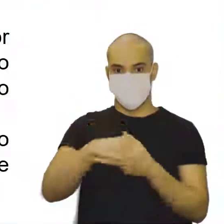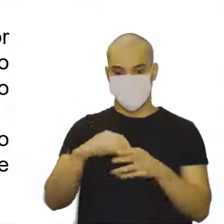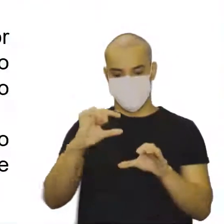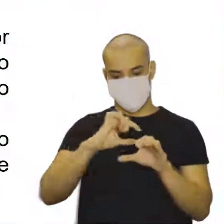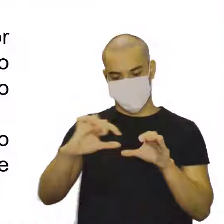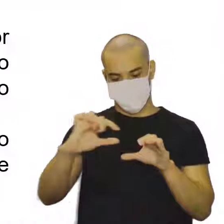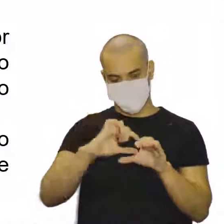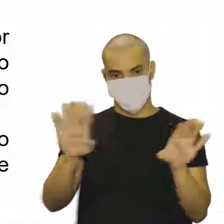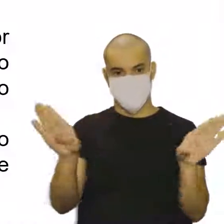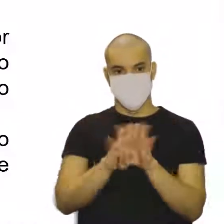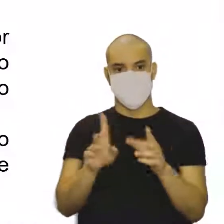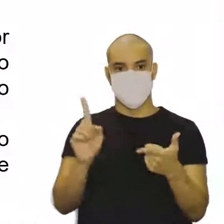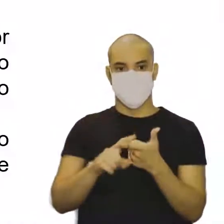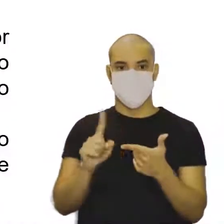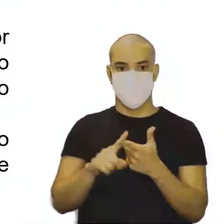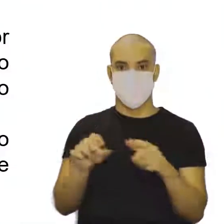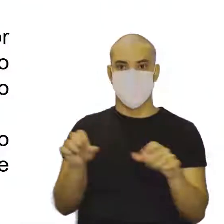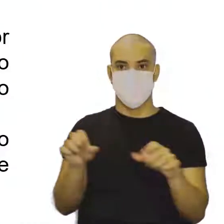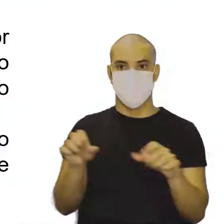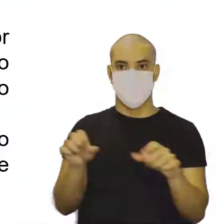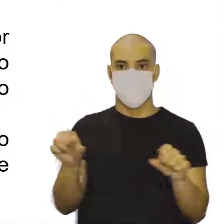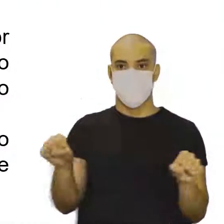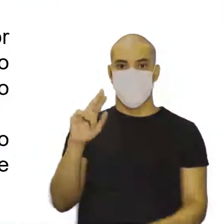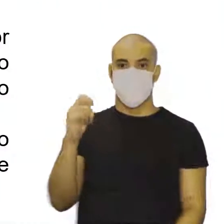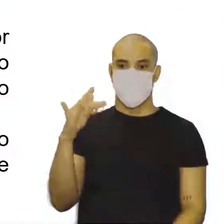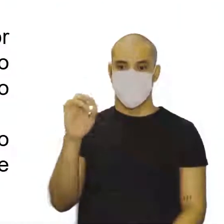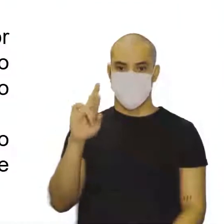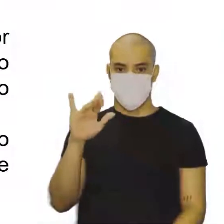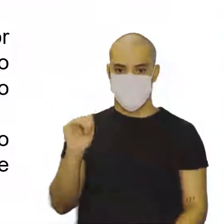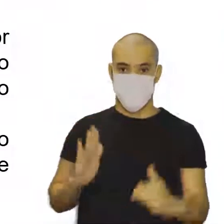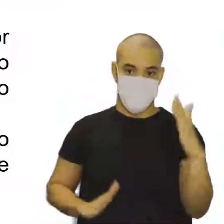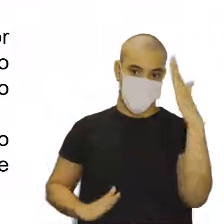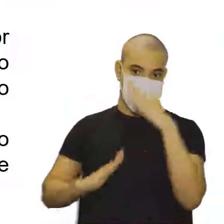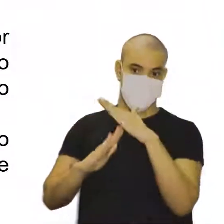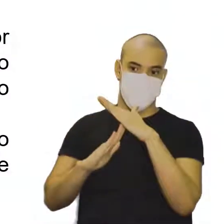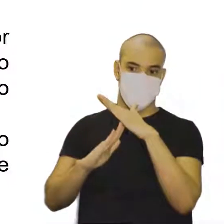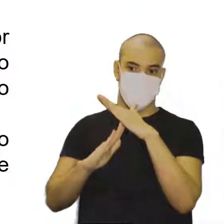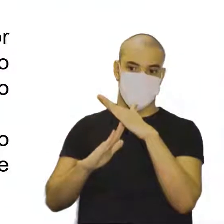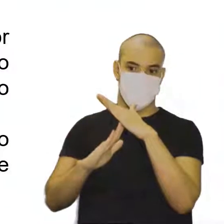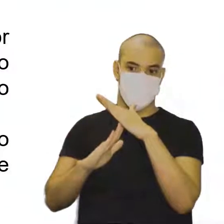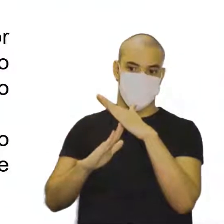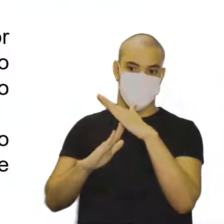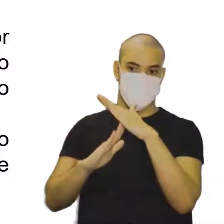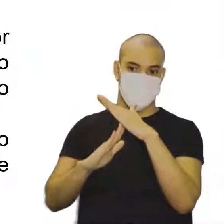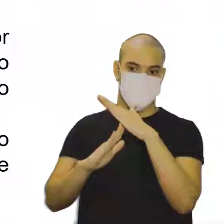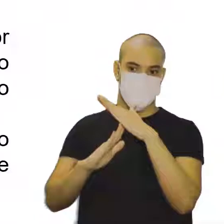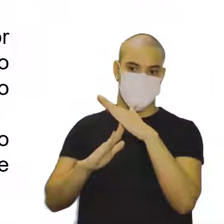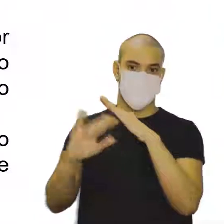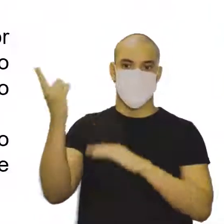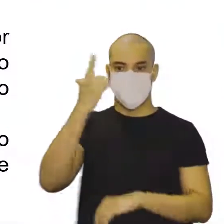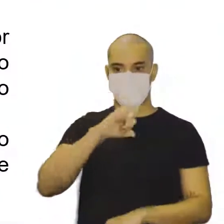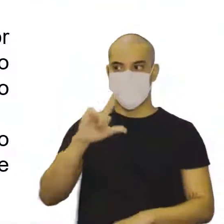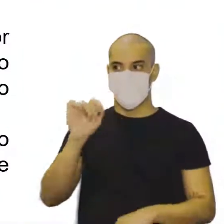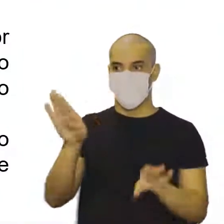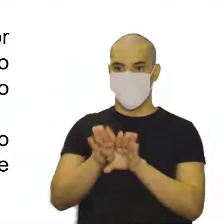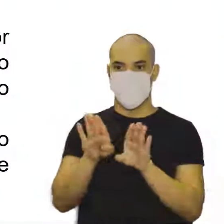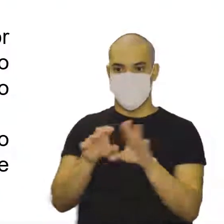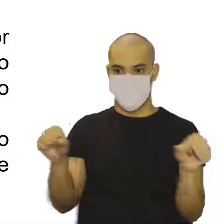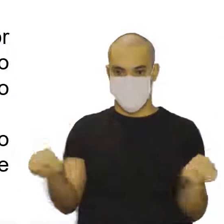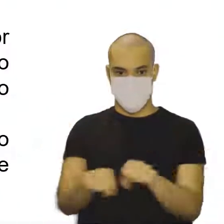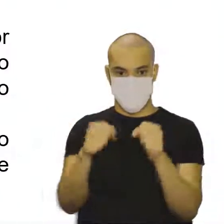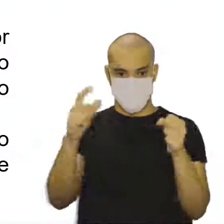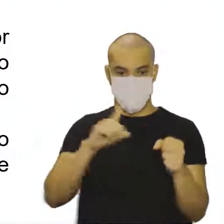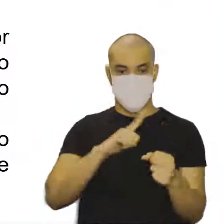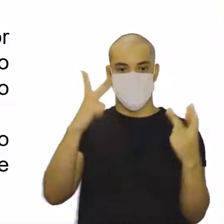fusível. Tem aqui corrente de ruptura, que é o valor máximo de corrente que o fusível consegue interromper, ok? Tem a